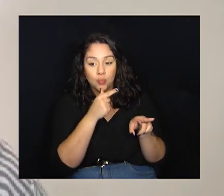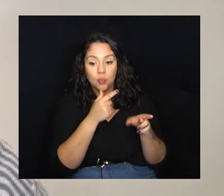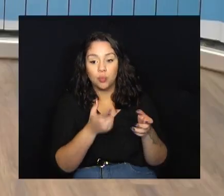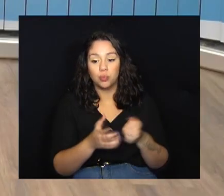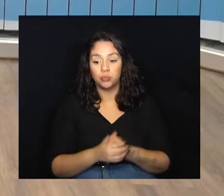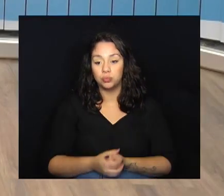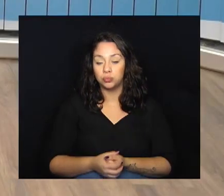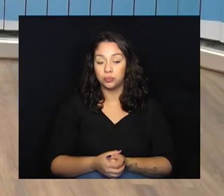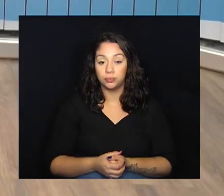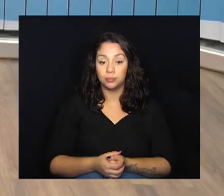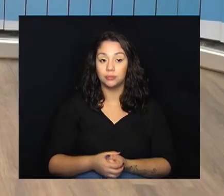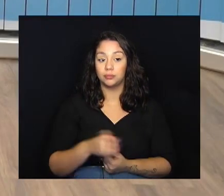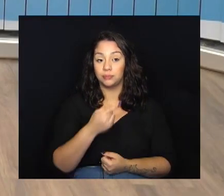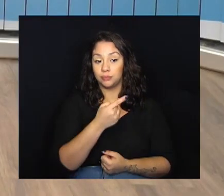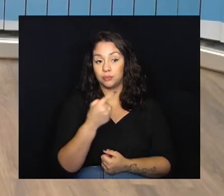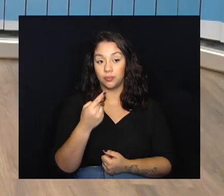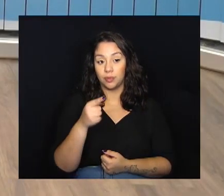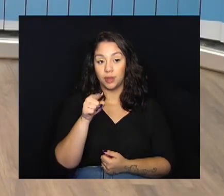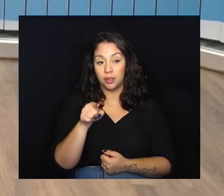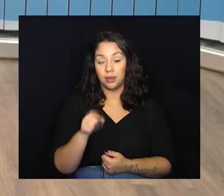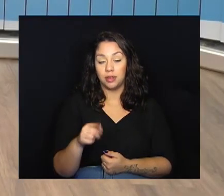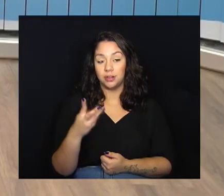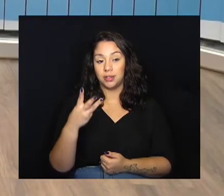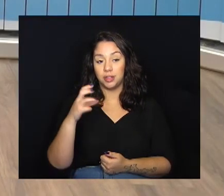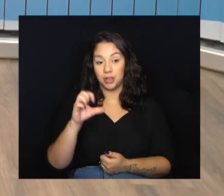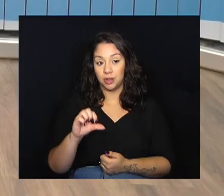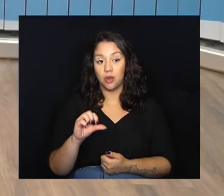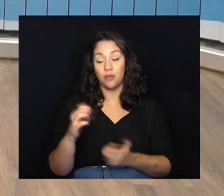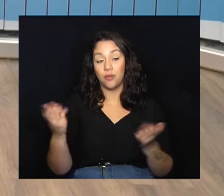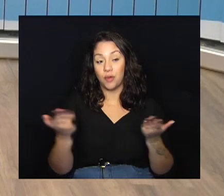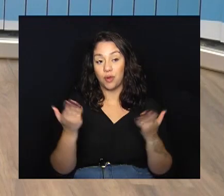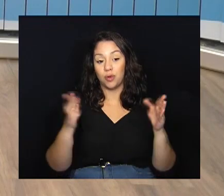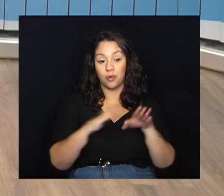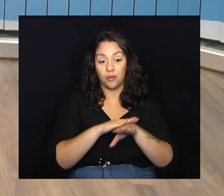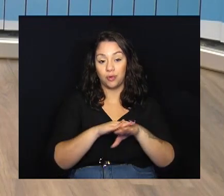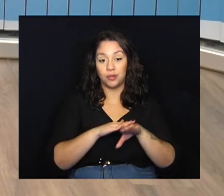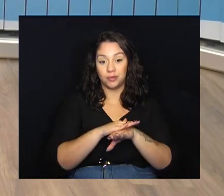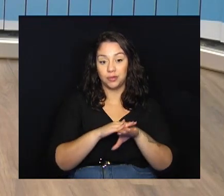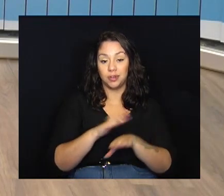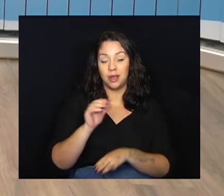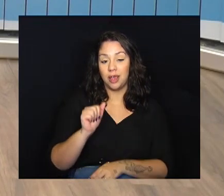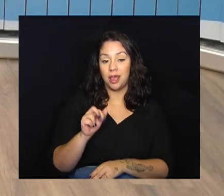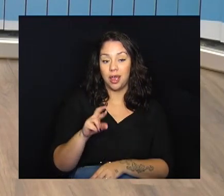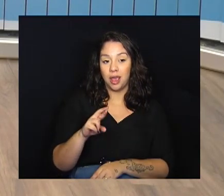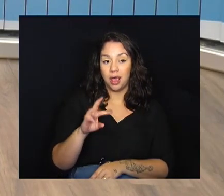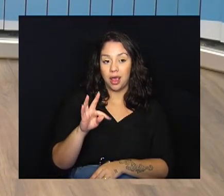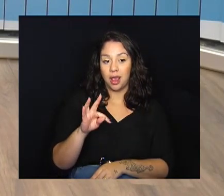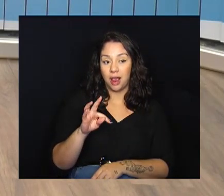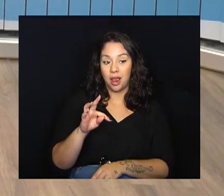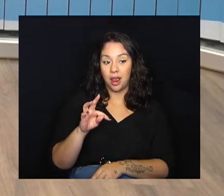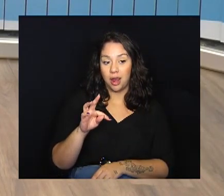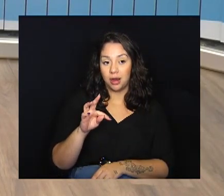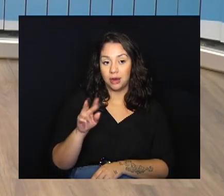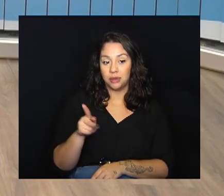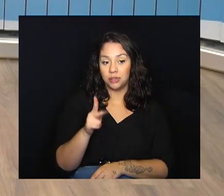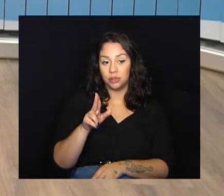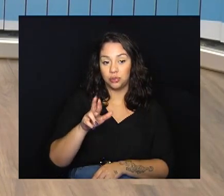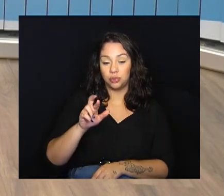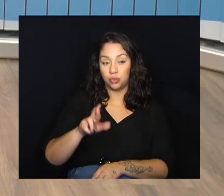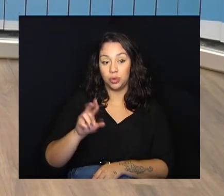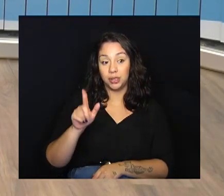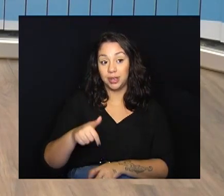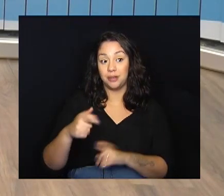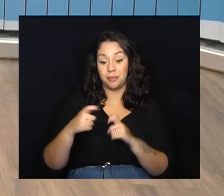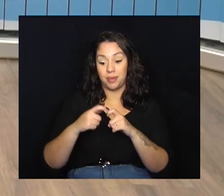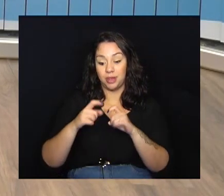11 horas mais 39 minutos nós estamos conversando aqui com o Arthur que é médico especialista neste